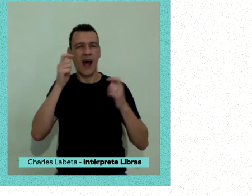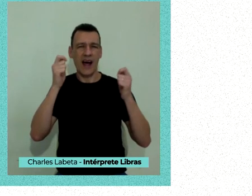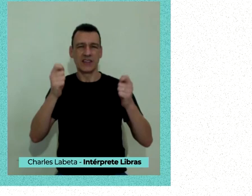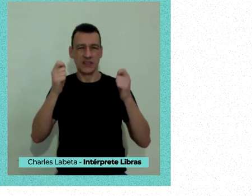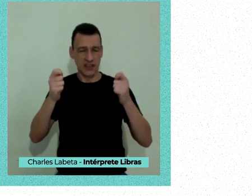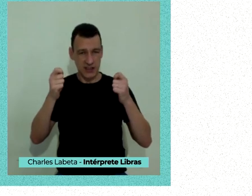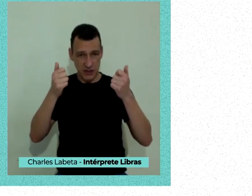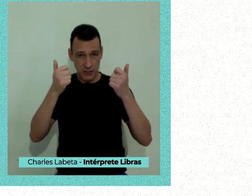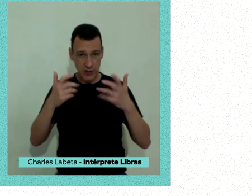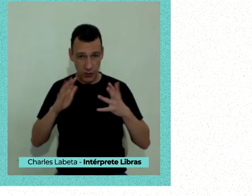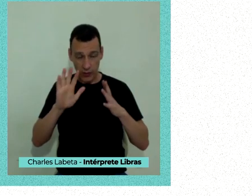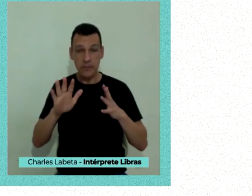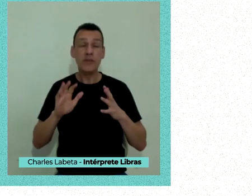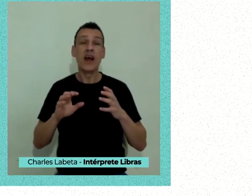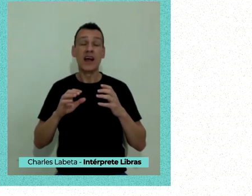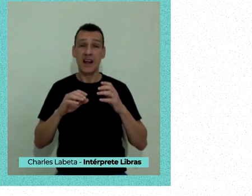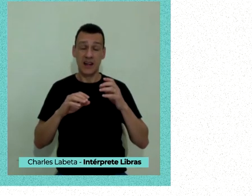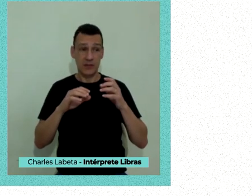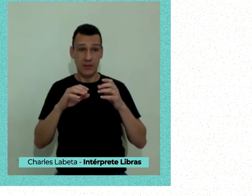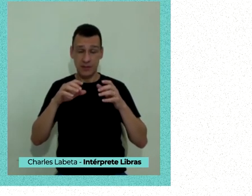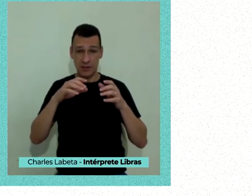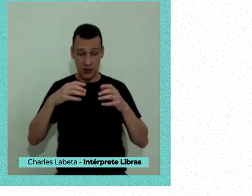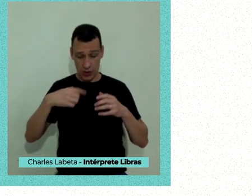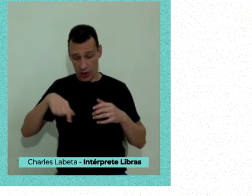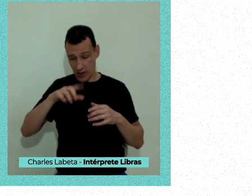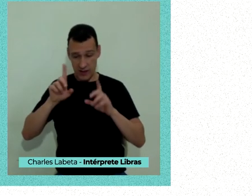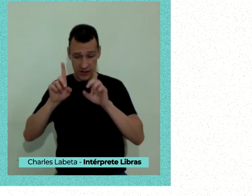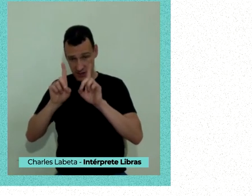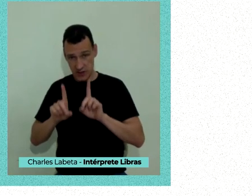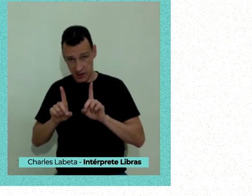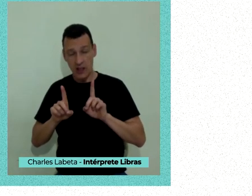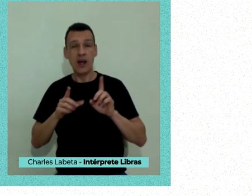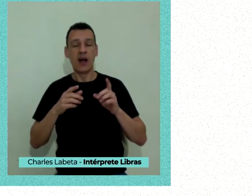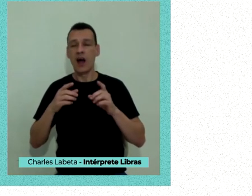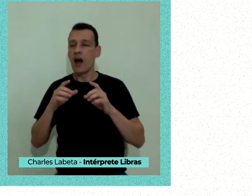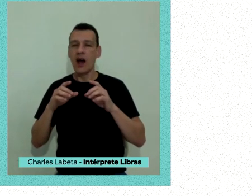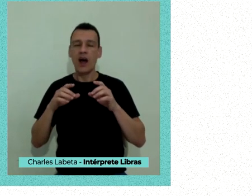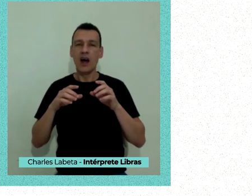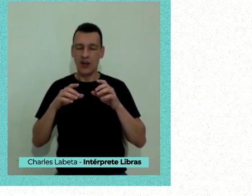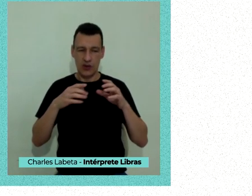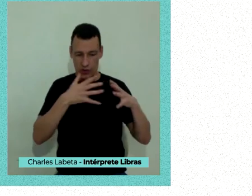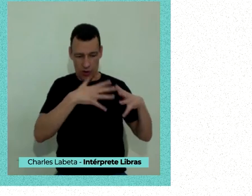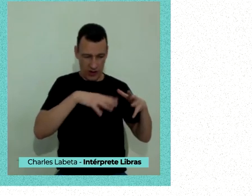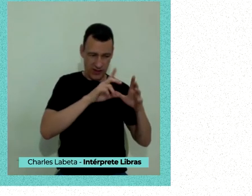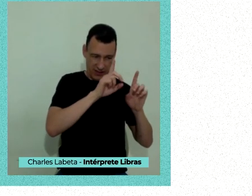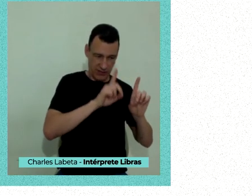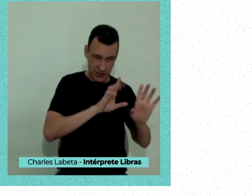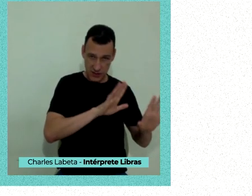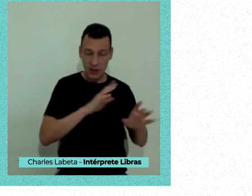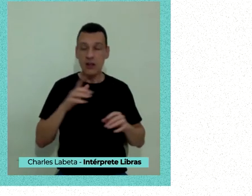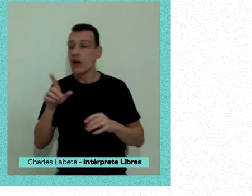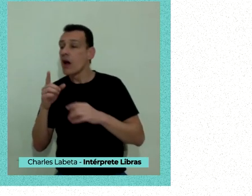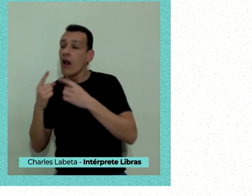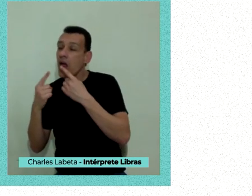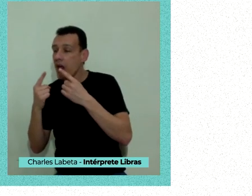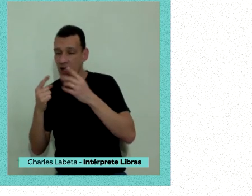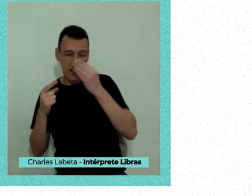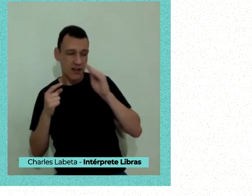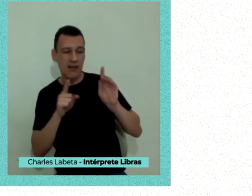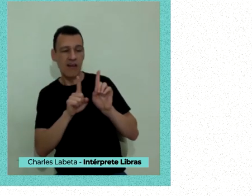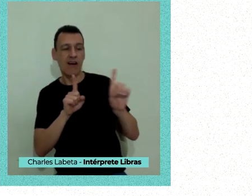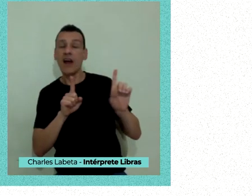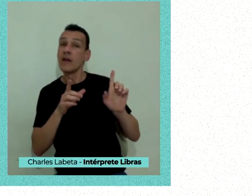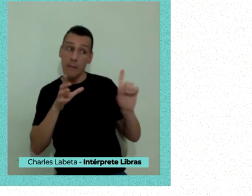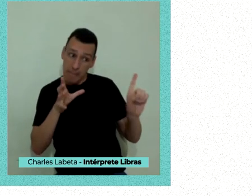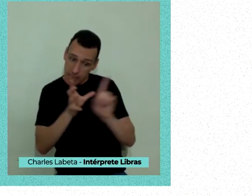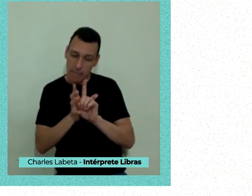sobre nós sem nós". Por isso, eu vou aqui trazer de volta algumas falas das crianças captadas